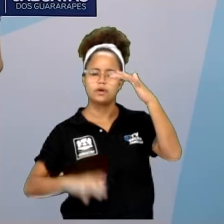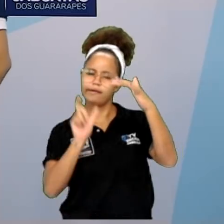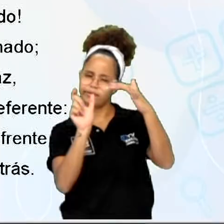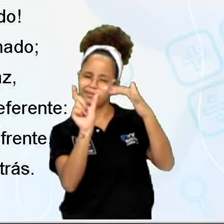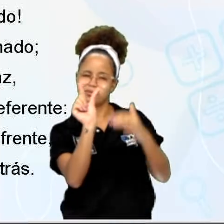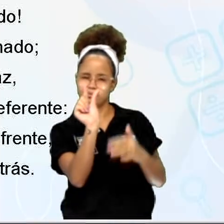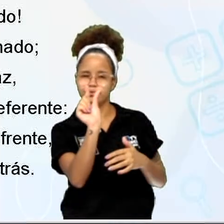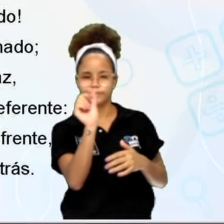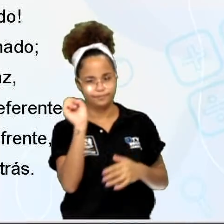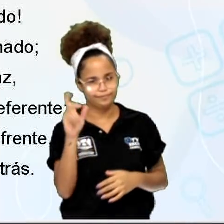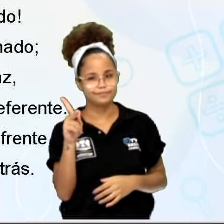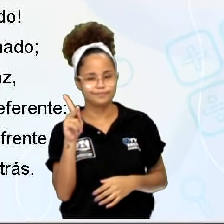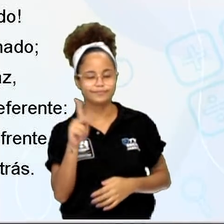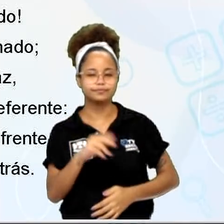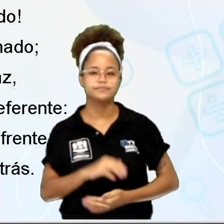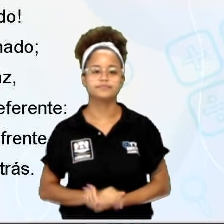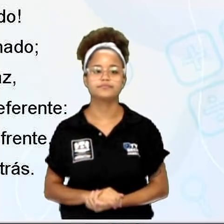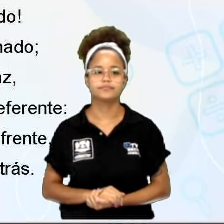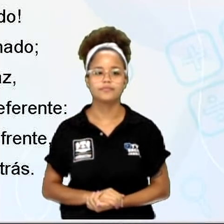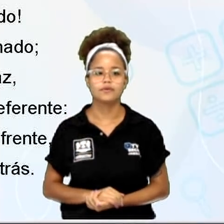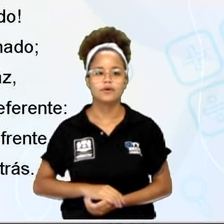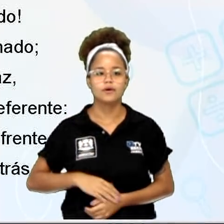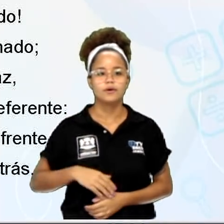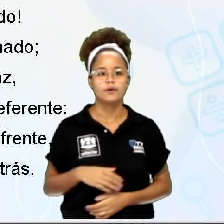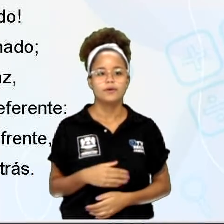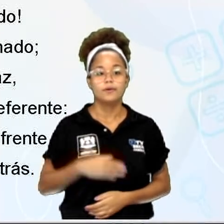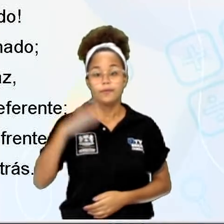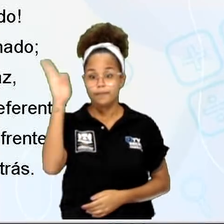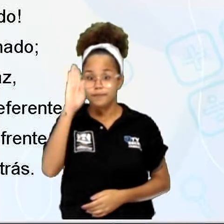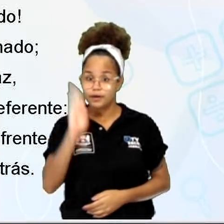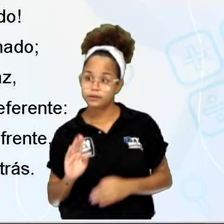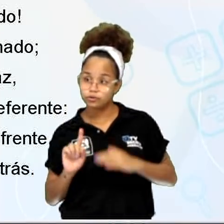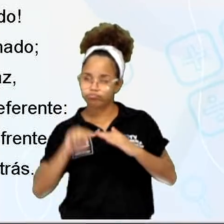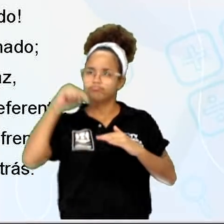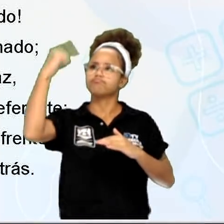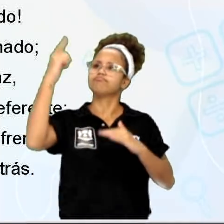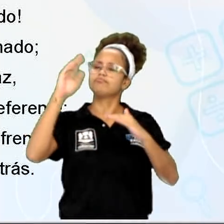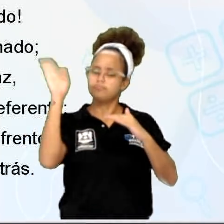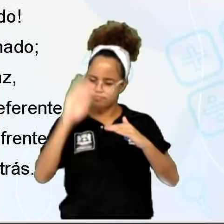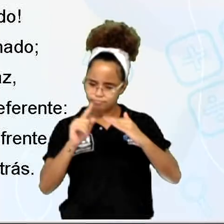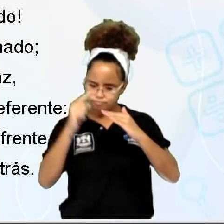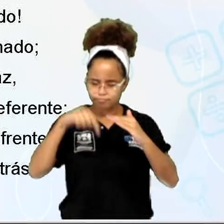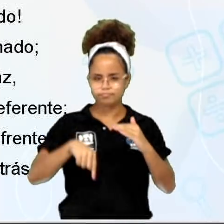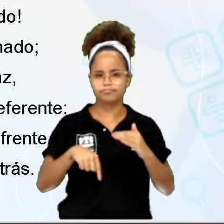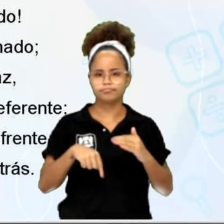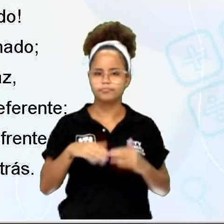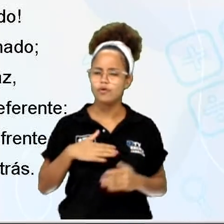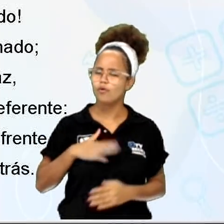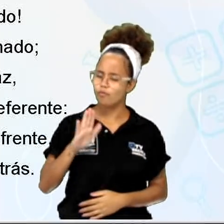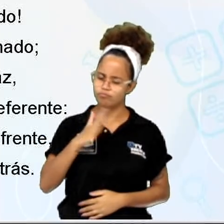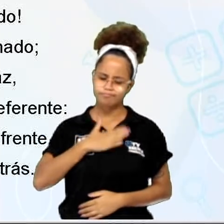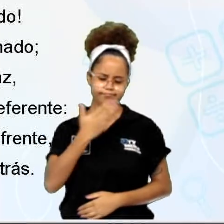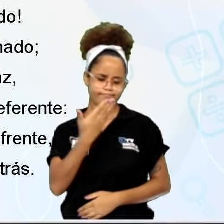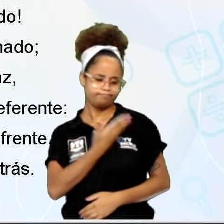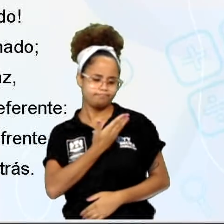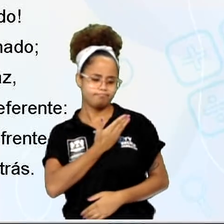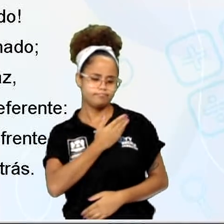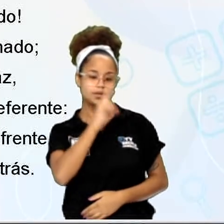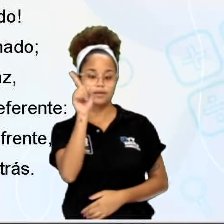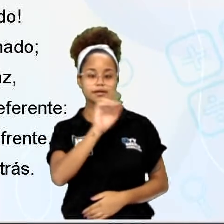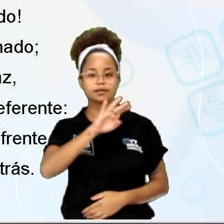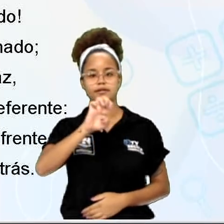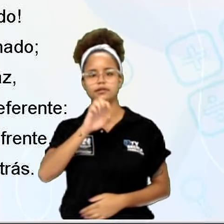fragmento dele, tá bom? Brasil de cima e Brasil de baixo. Meu compadre Zé Fulô, meu